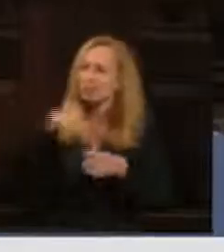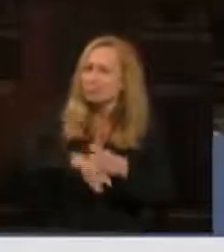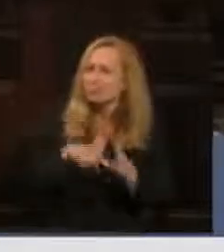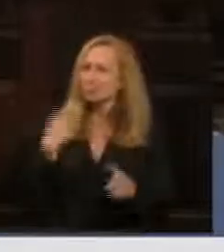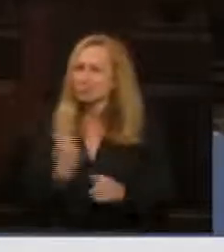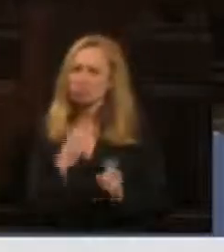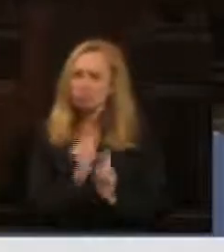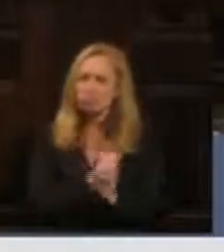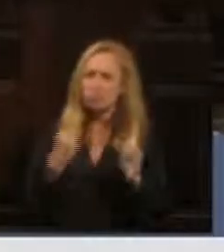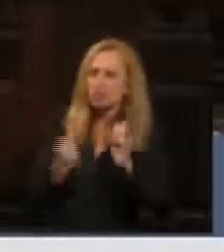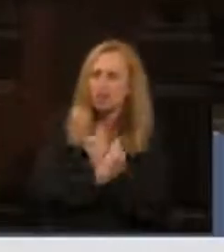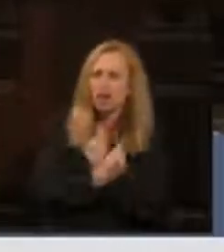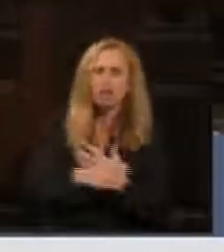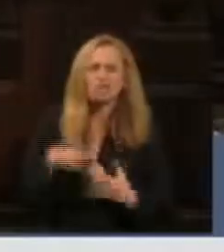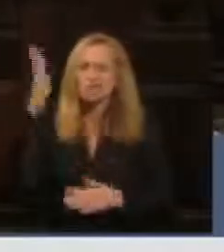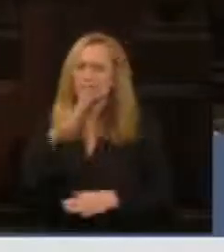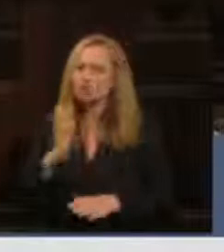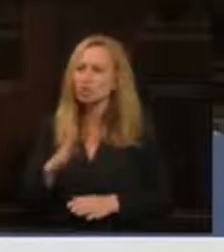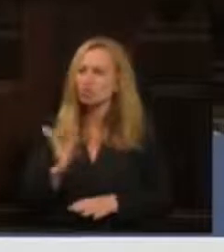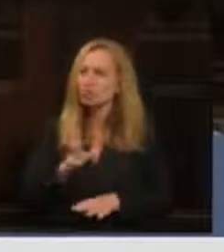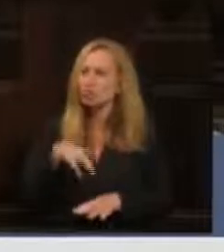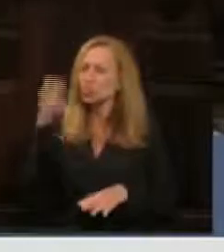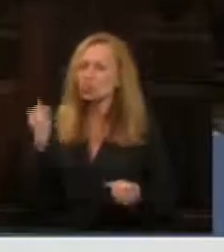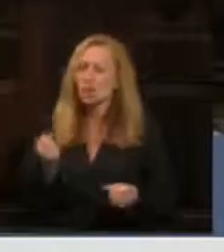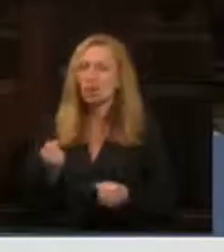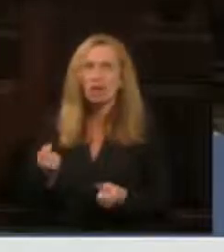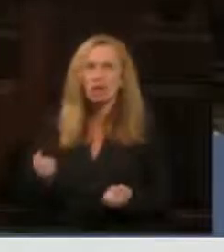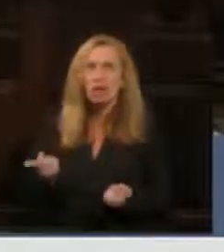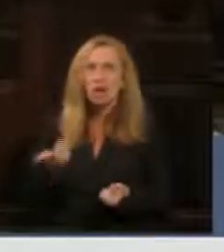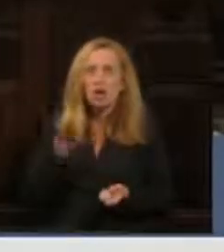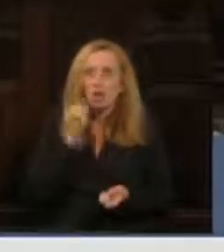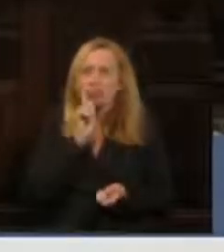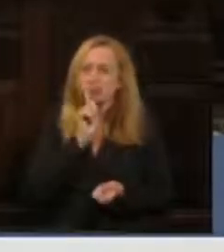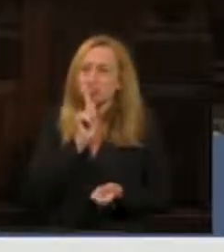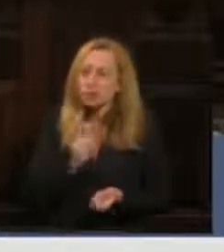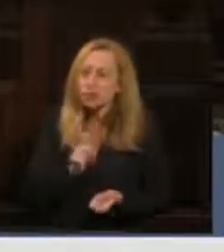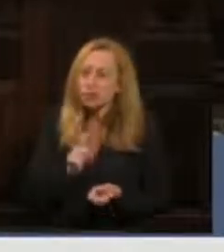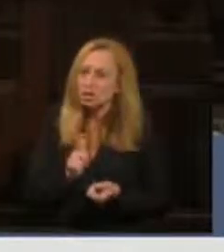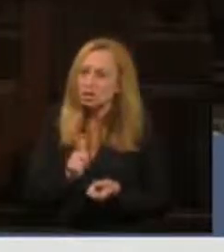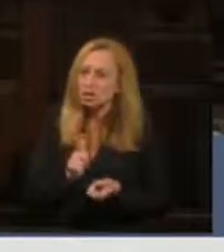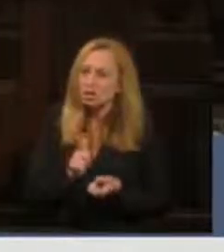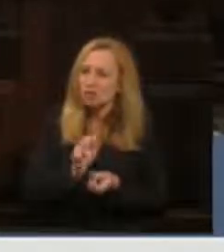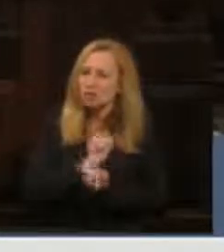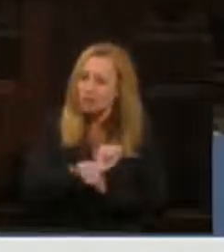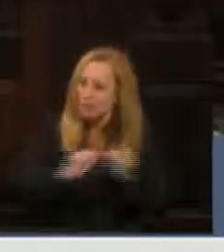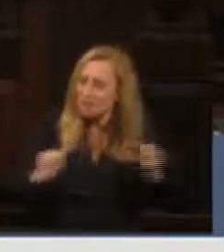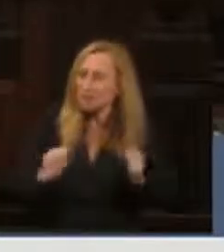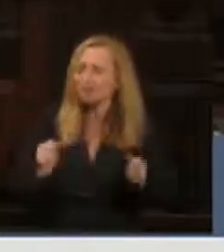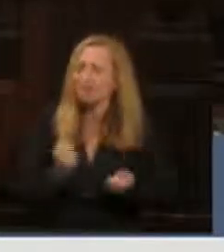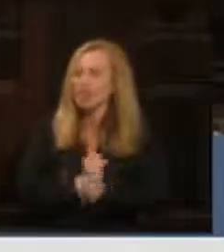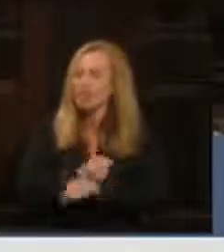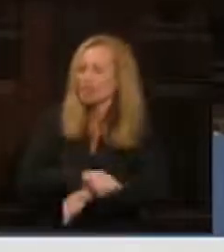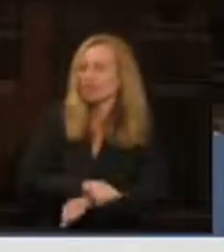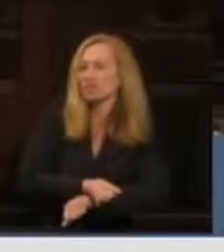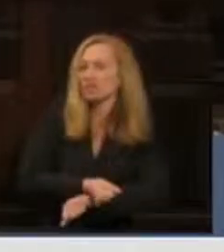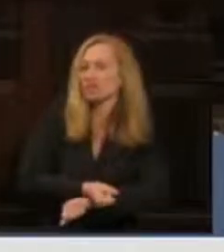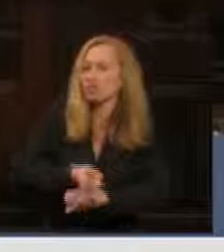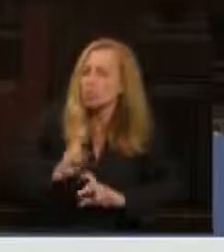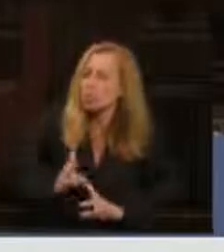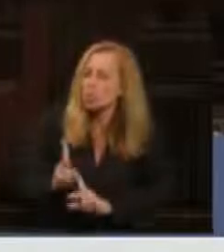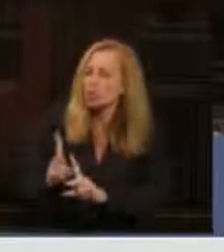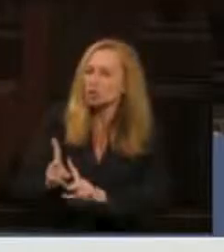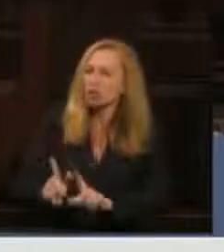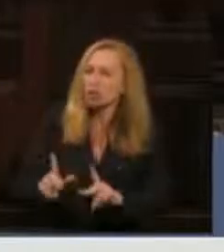fato abolir a lógica da escravidão, ele continua se manifestando nas diferentes esferas da